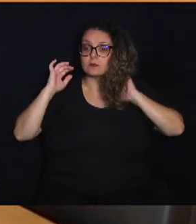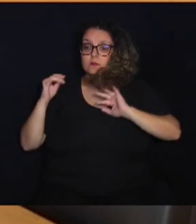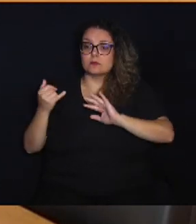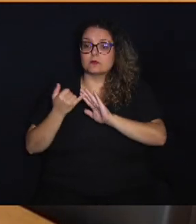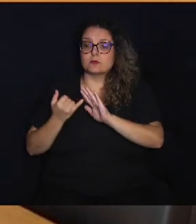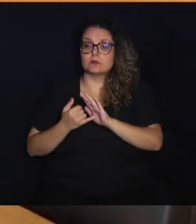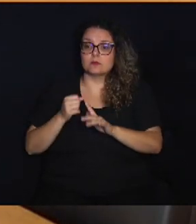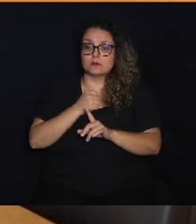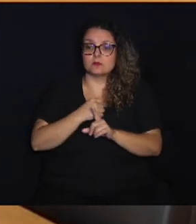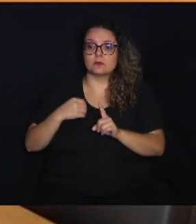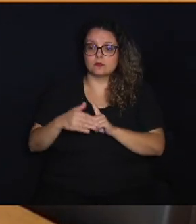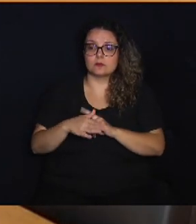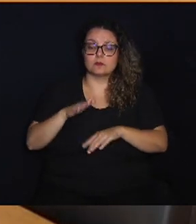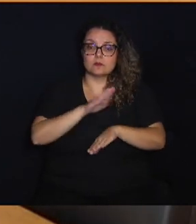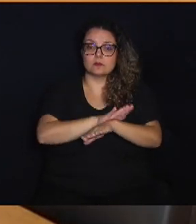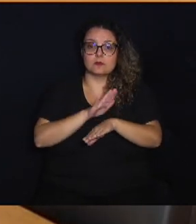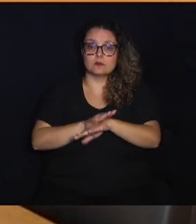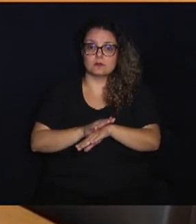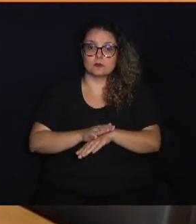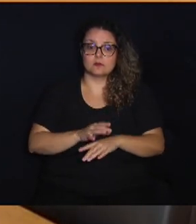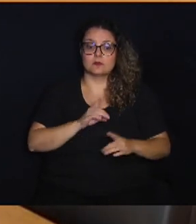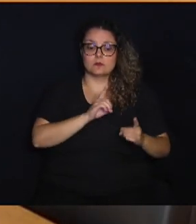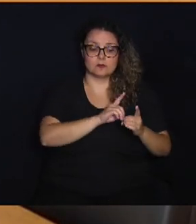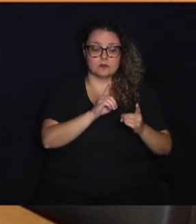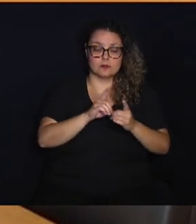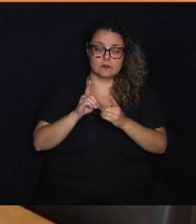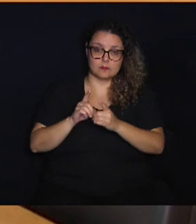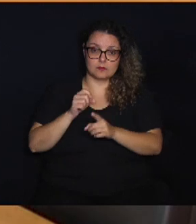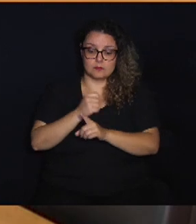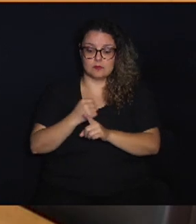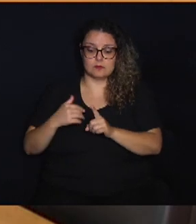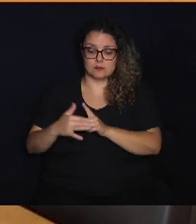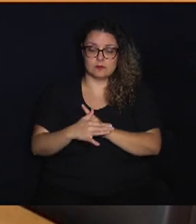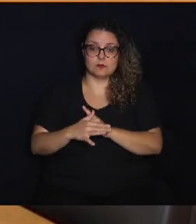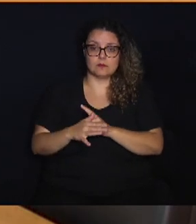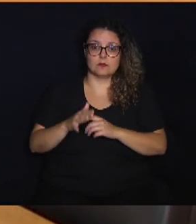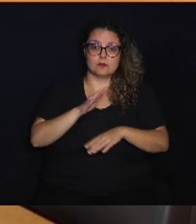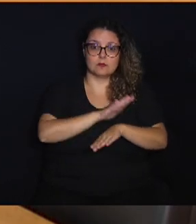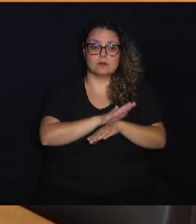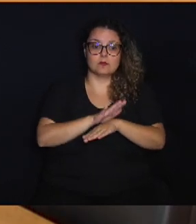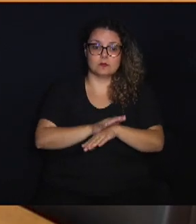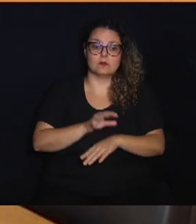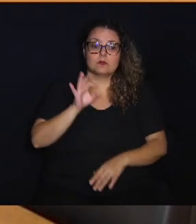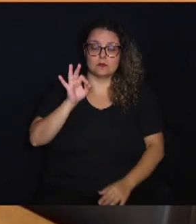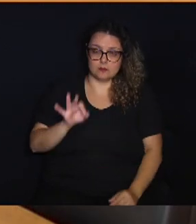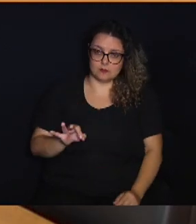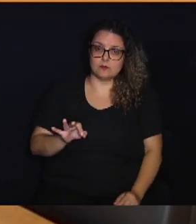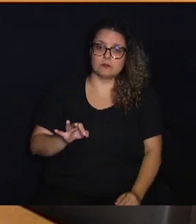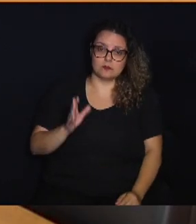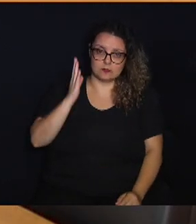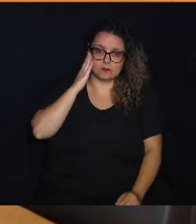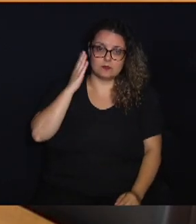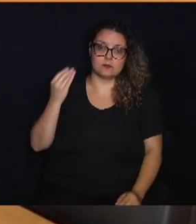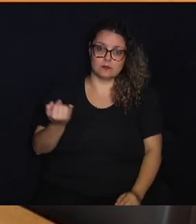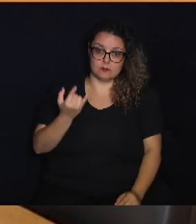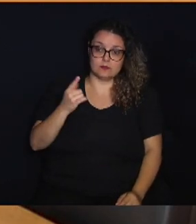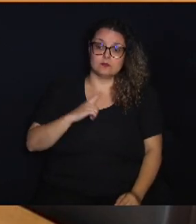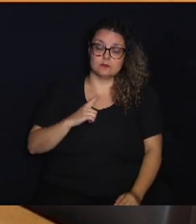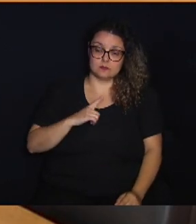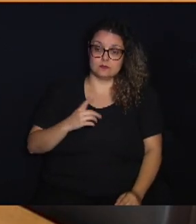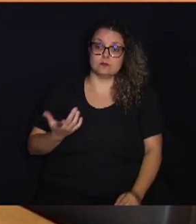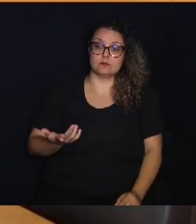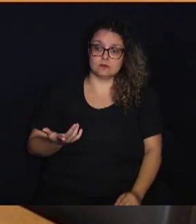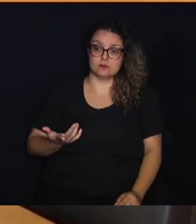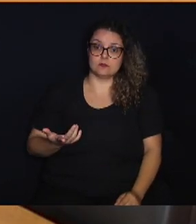Quem é atendido por uma entidade socioassistencial, certamente sabe o valor que ela tem. E